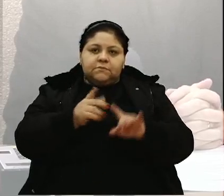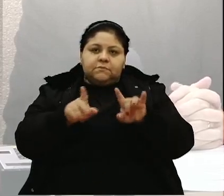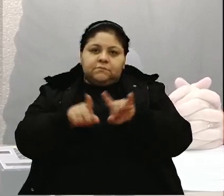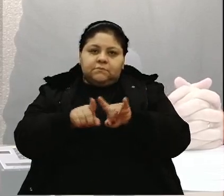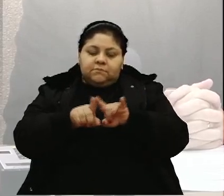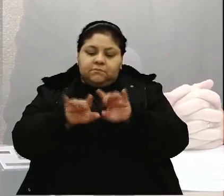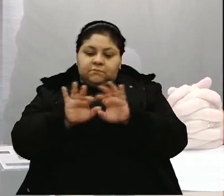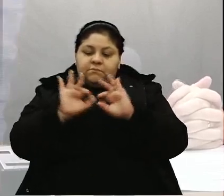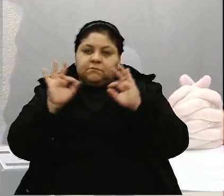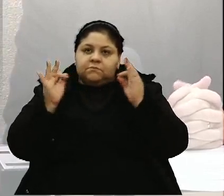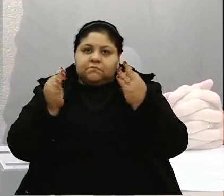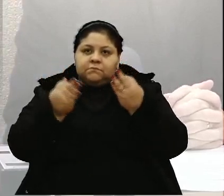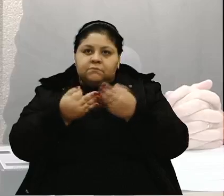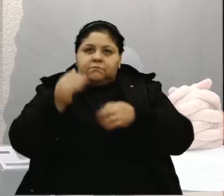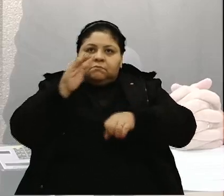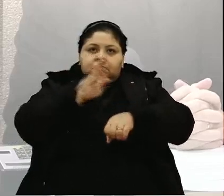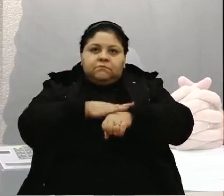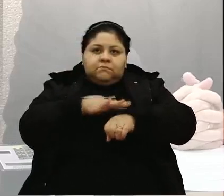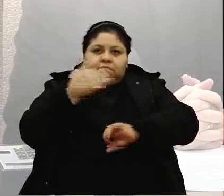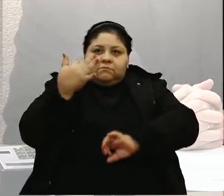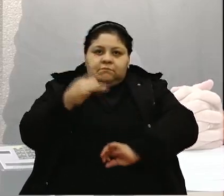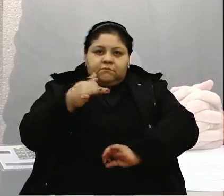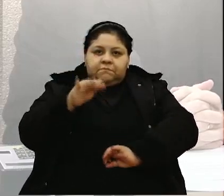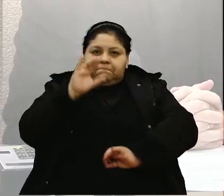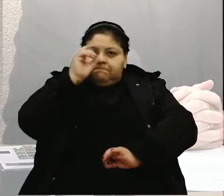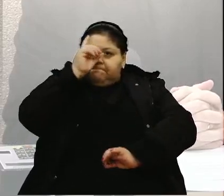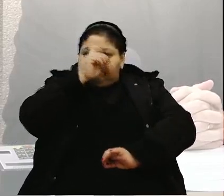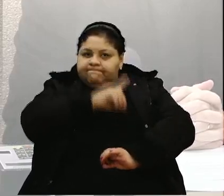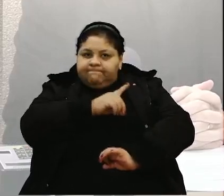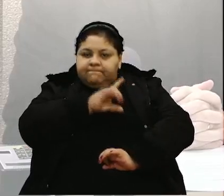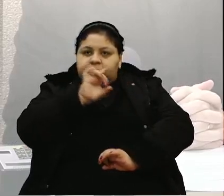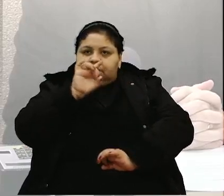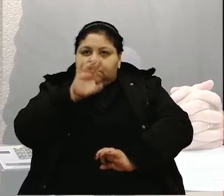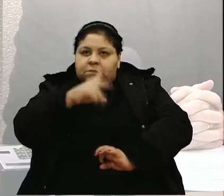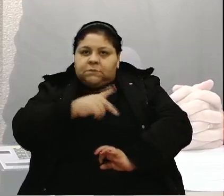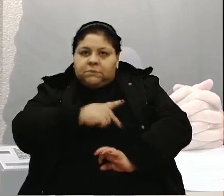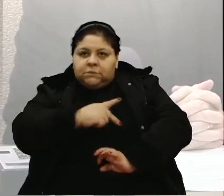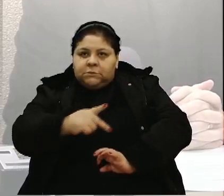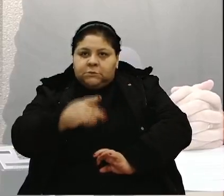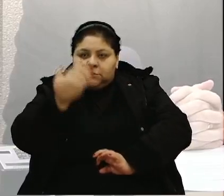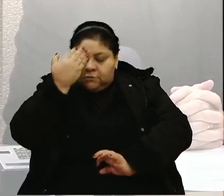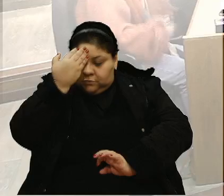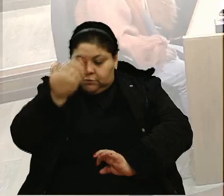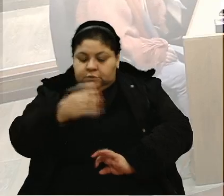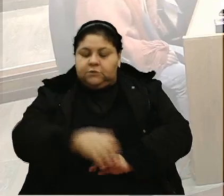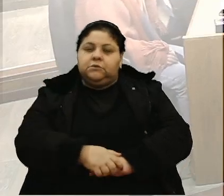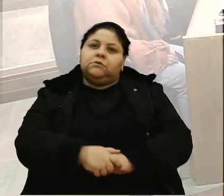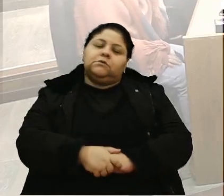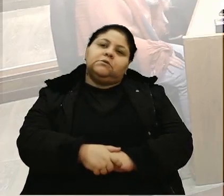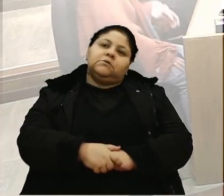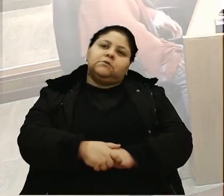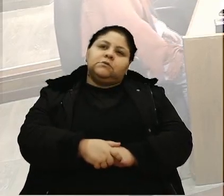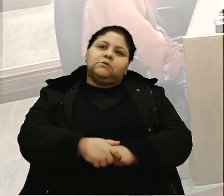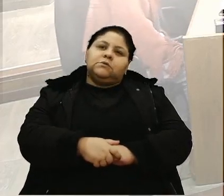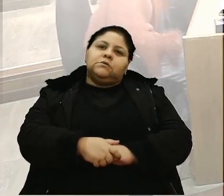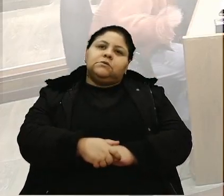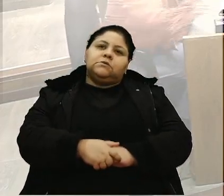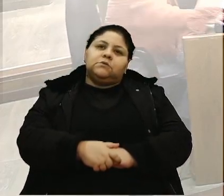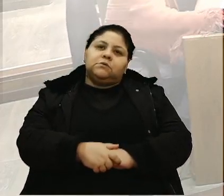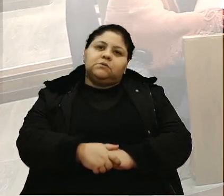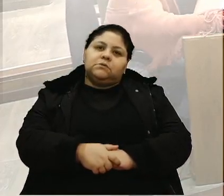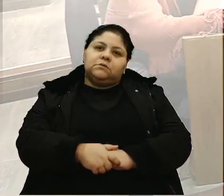dos familiares nesse momento de dor e dificuldade. Era isso, senhora presidente. Muito obrigada. Obrigada,